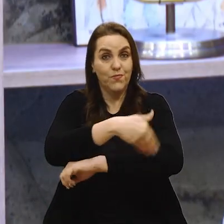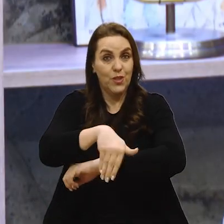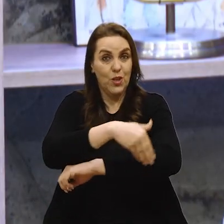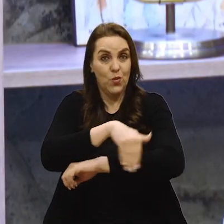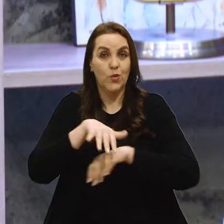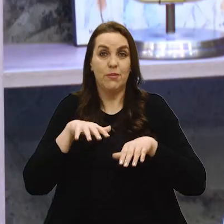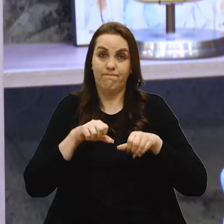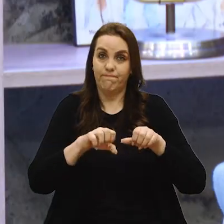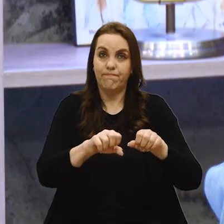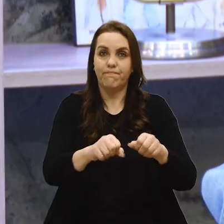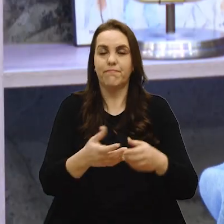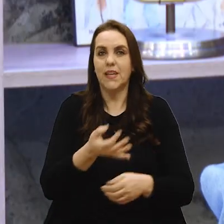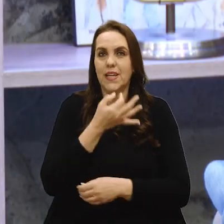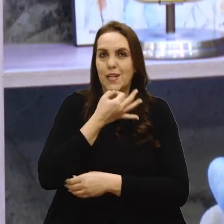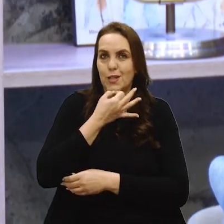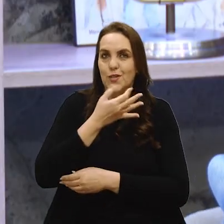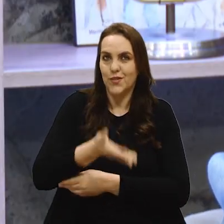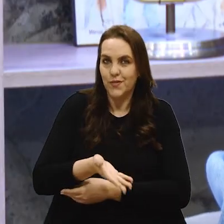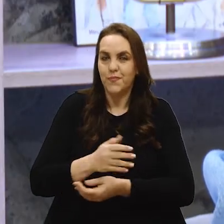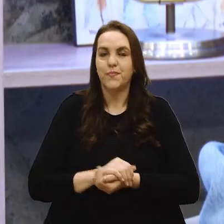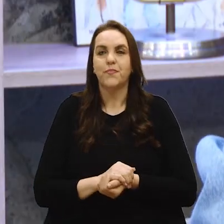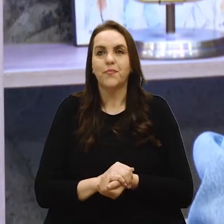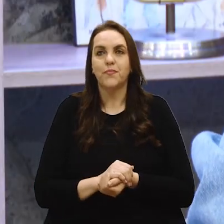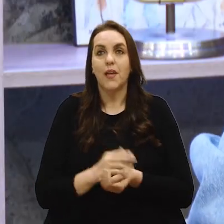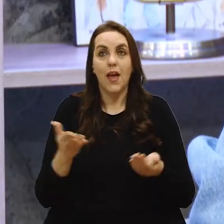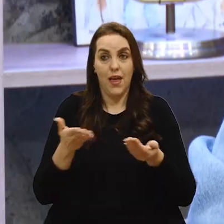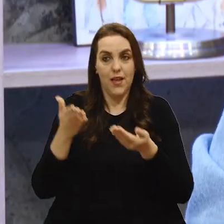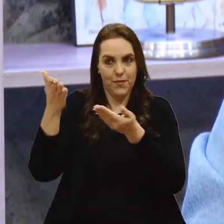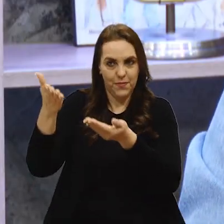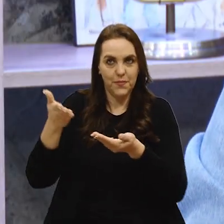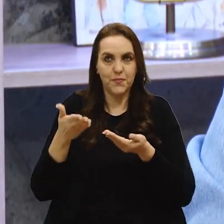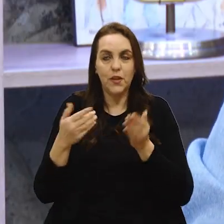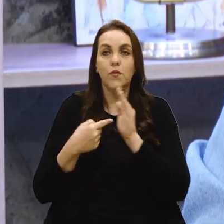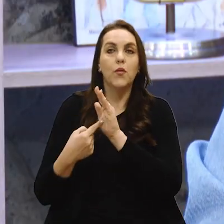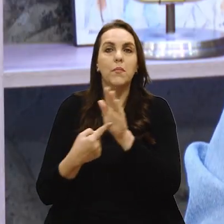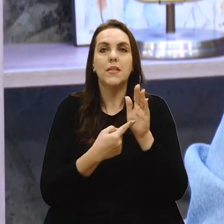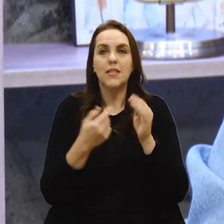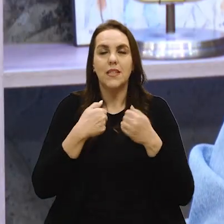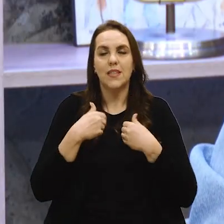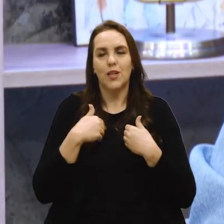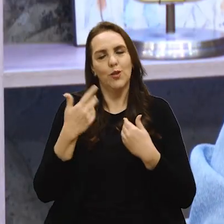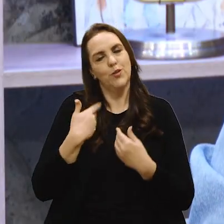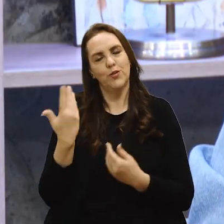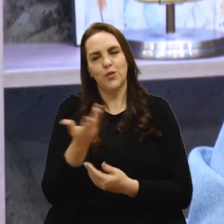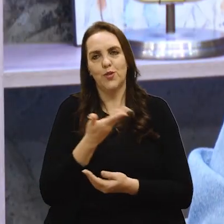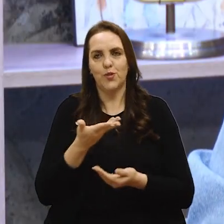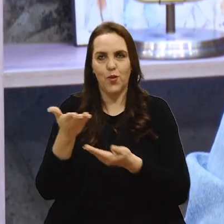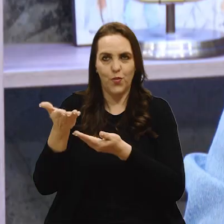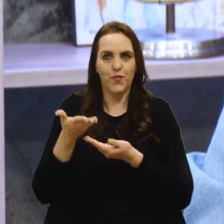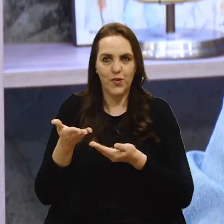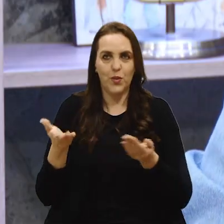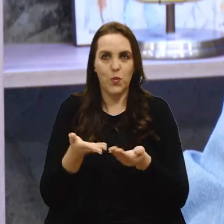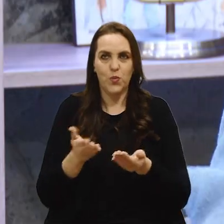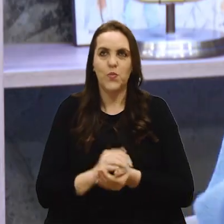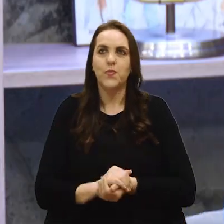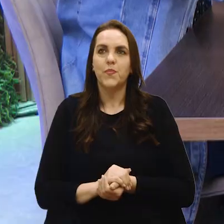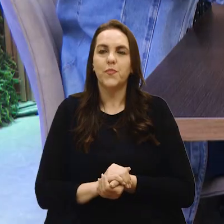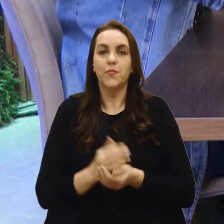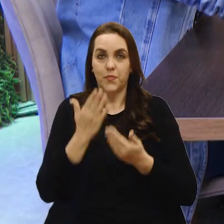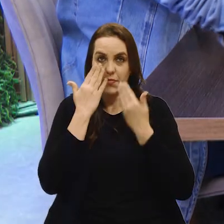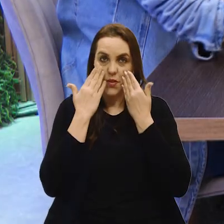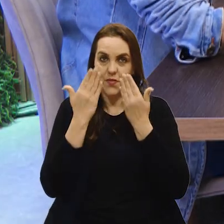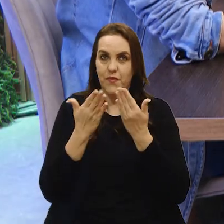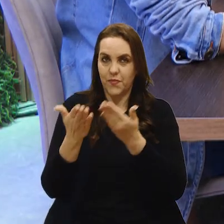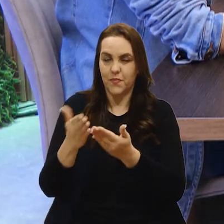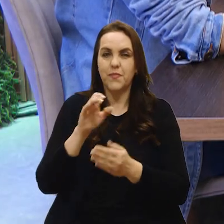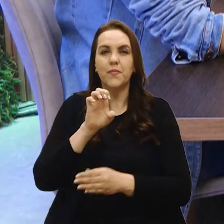rua em Caxias do Sul. Comigo no estúdio aqui da TV Câmara Caxias, eu já vou apresentando os meus convidados para vocês. Aqui